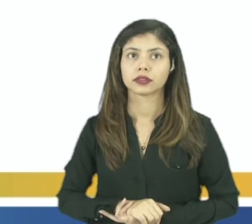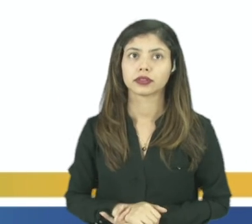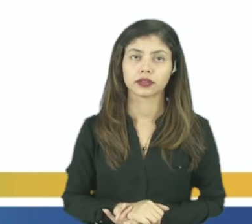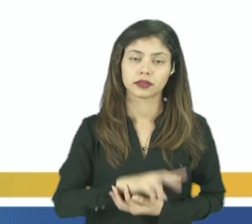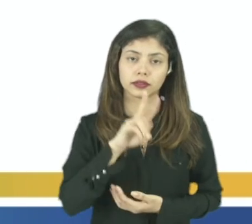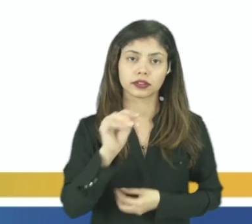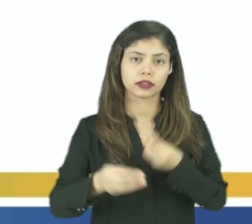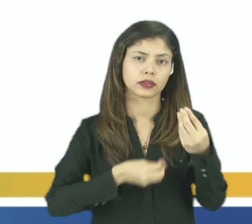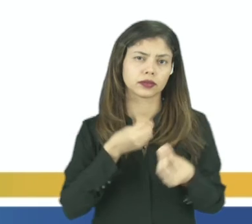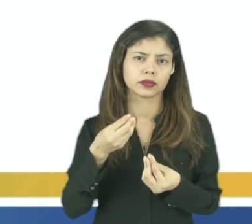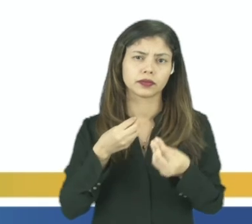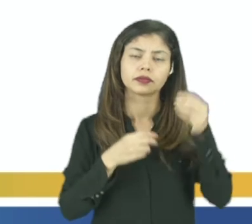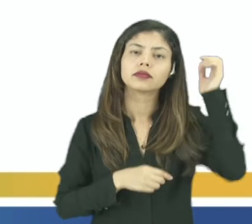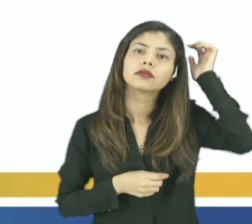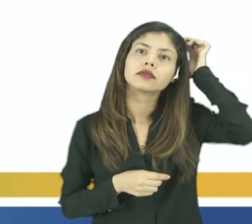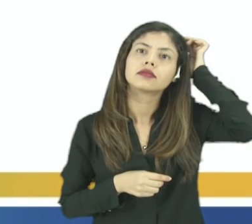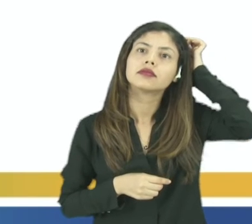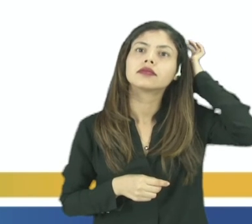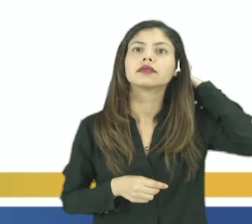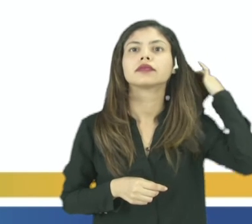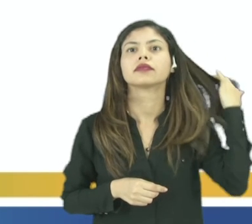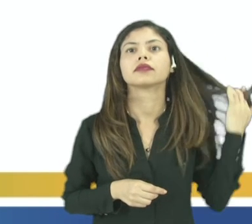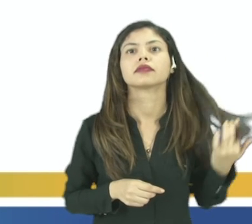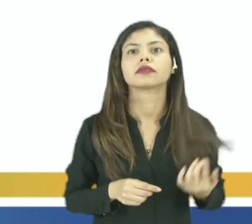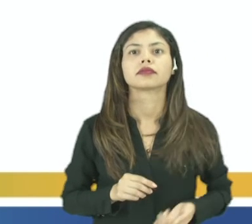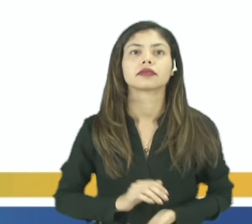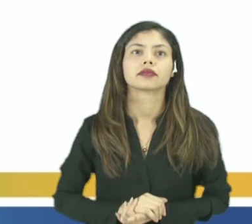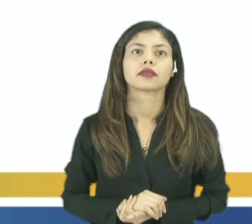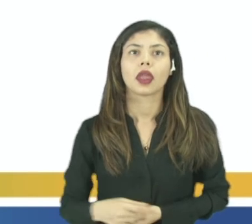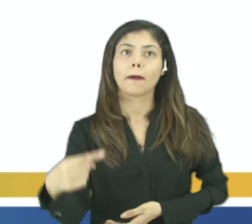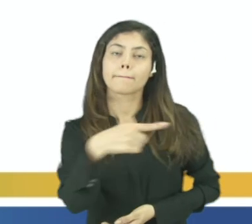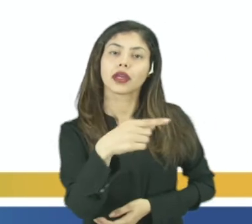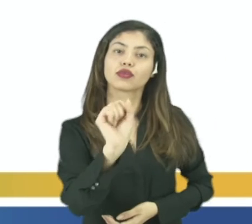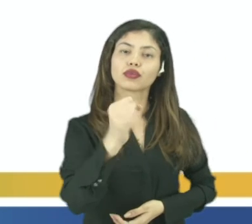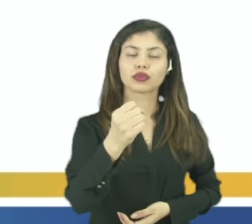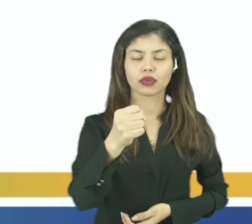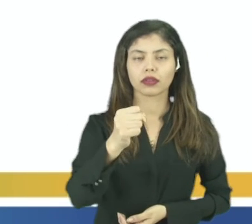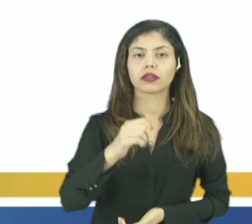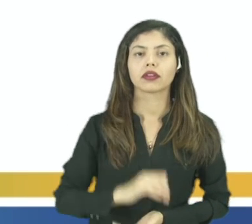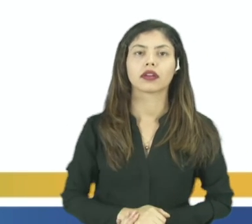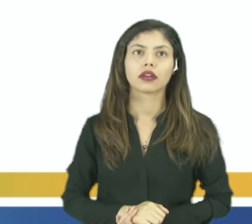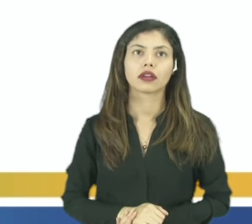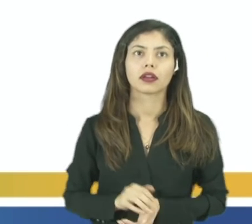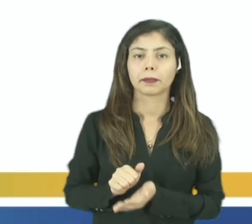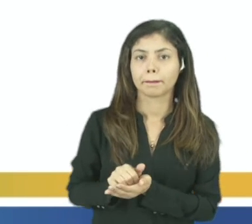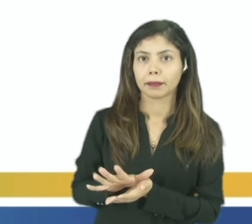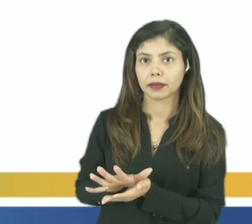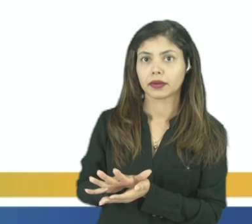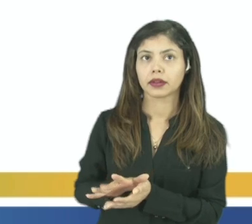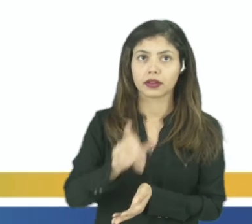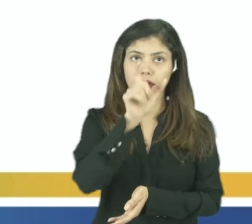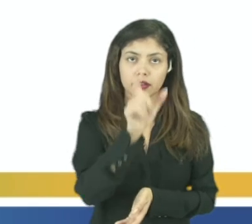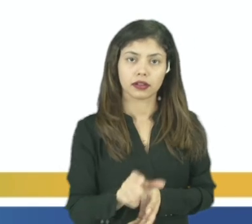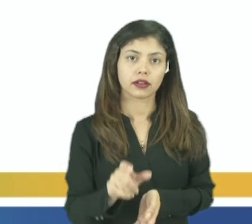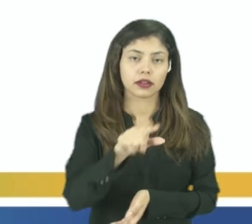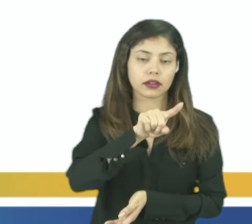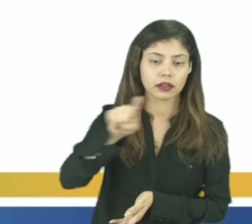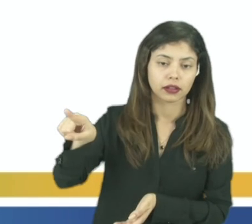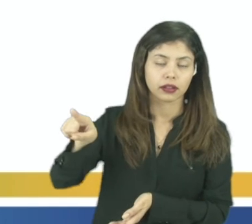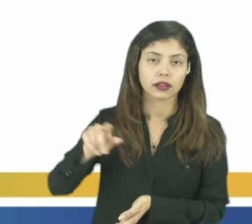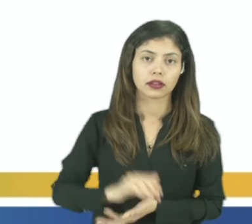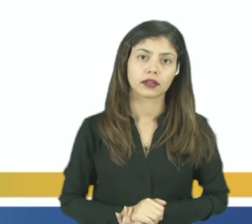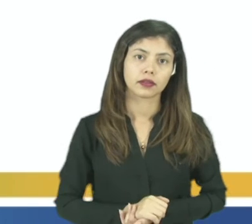Ela ficará da seguinte maneira. O menos 8, que eu vou eliminar a primeira linha e a primeira